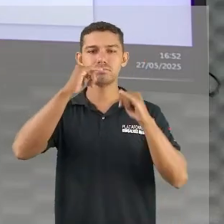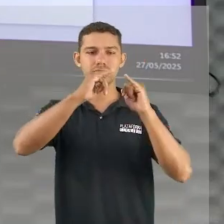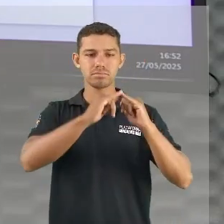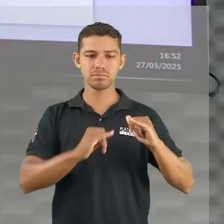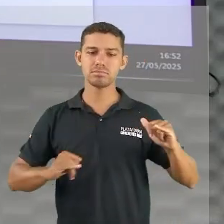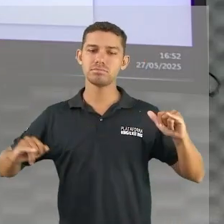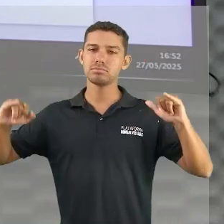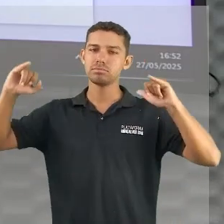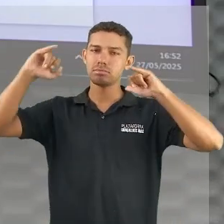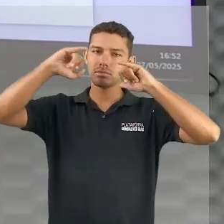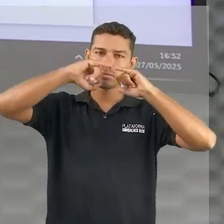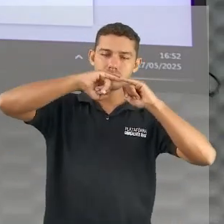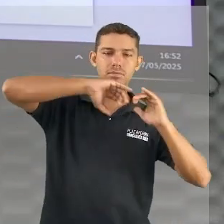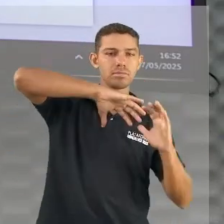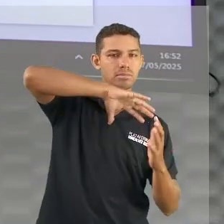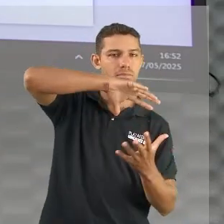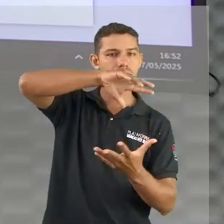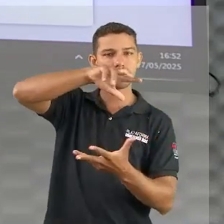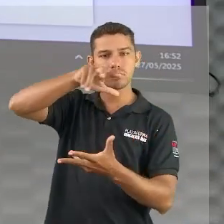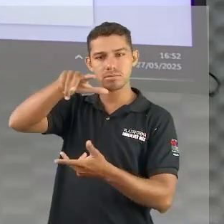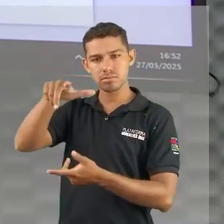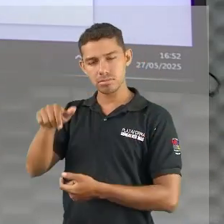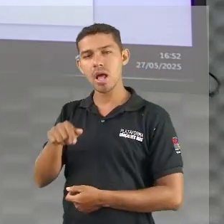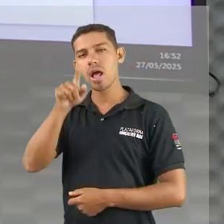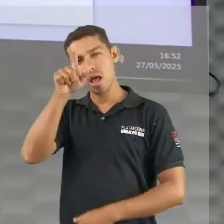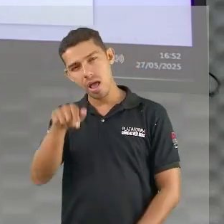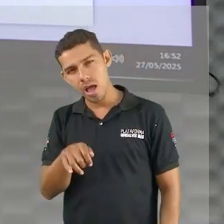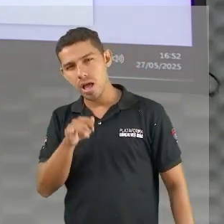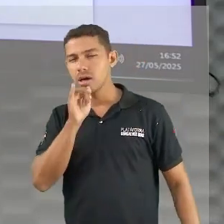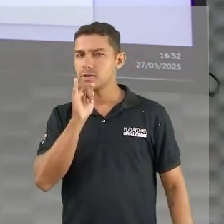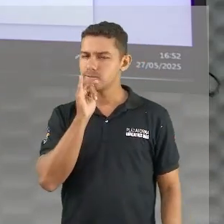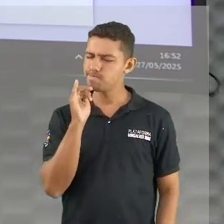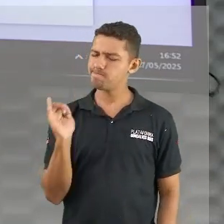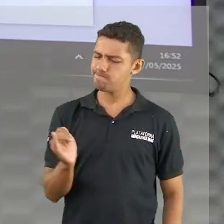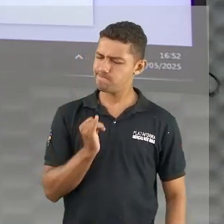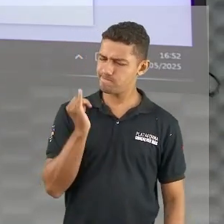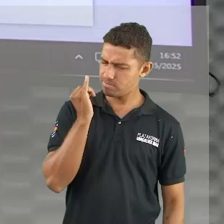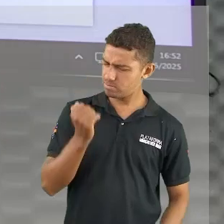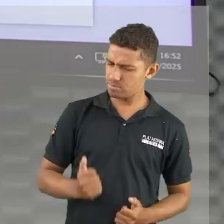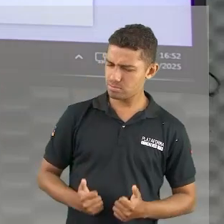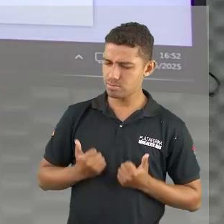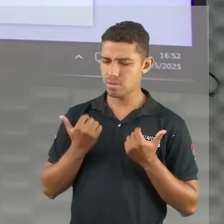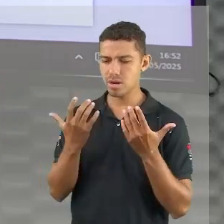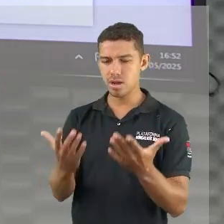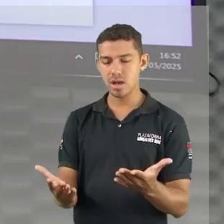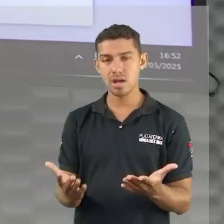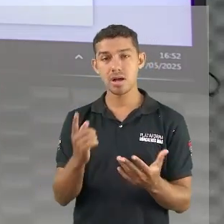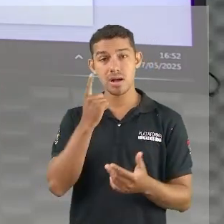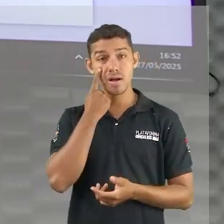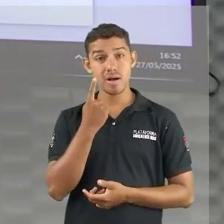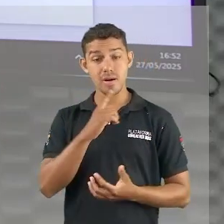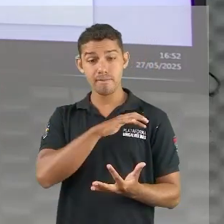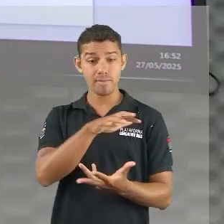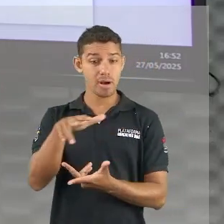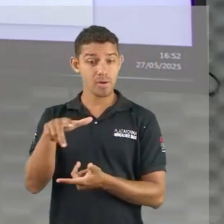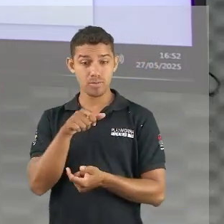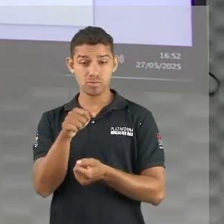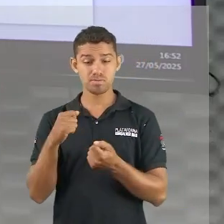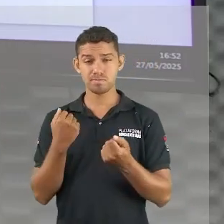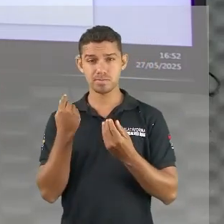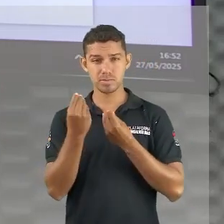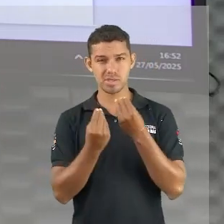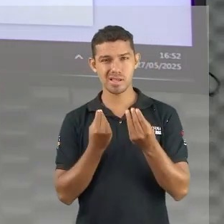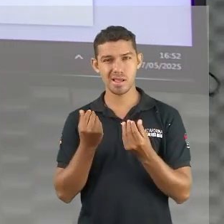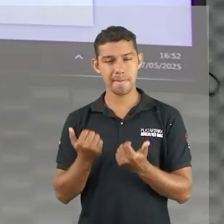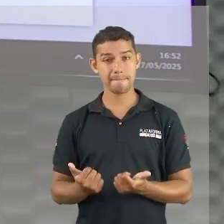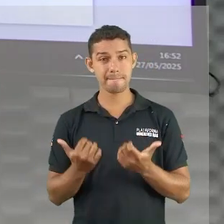na circularidade. E que isso já é um fundamento que pode nos servir para olhar para o mundo de uma maneira